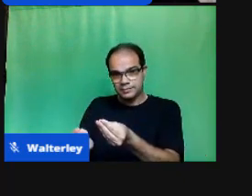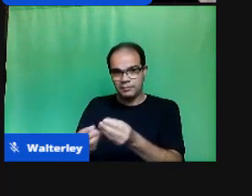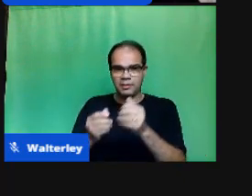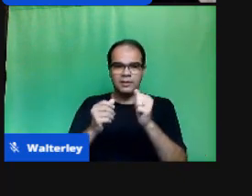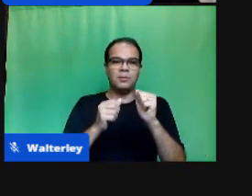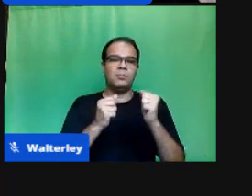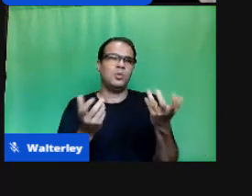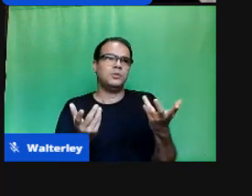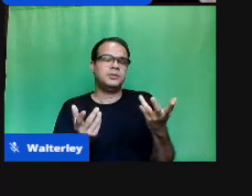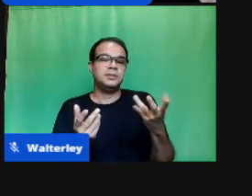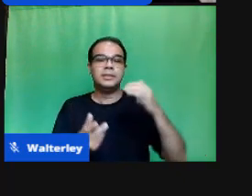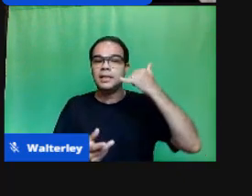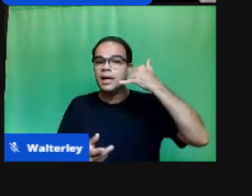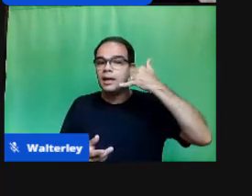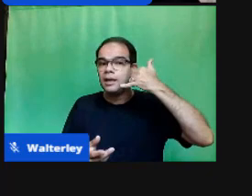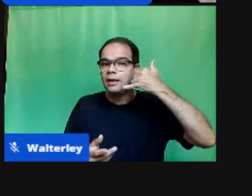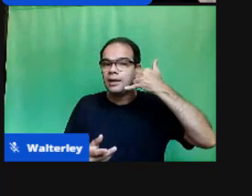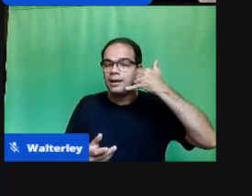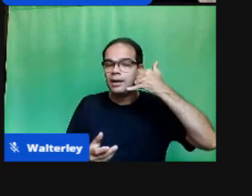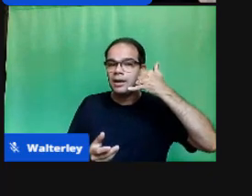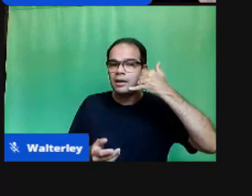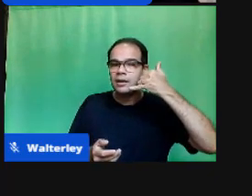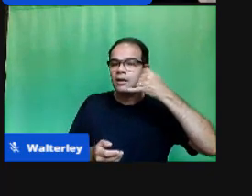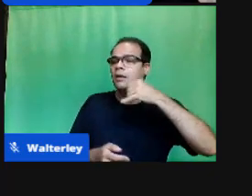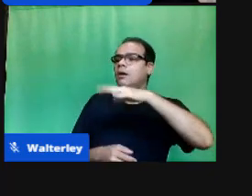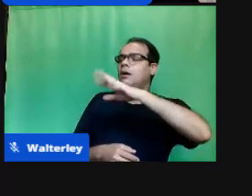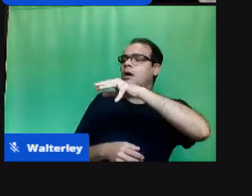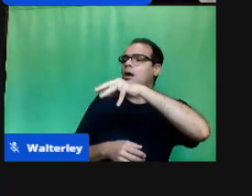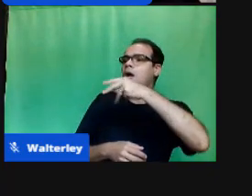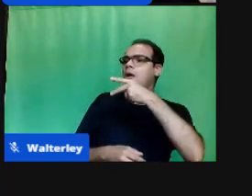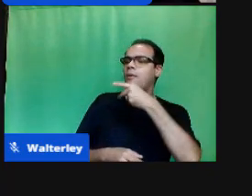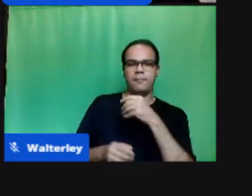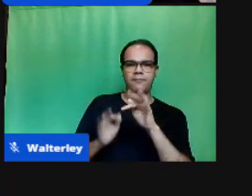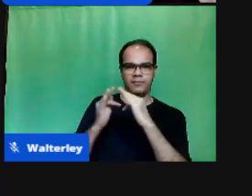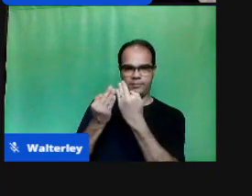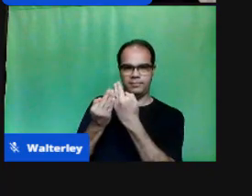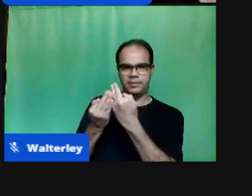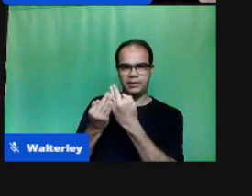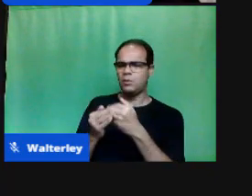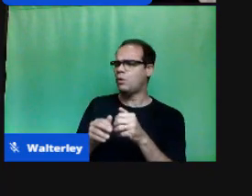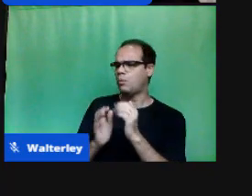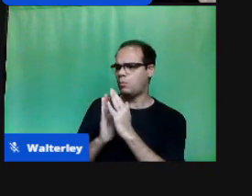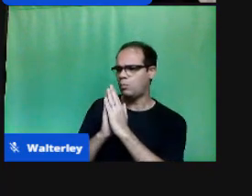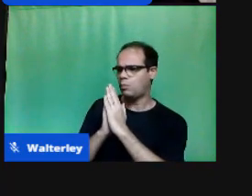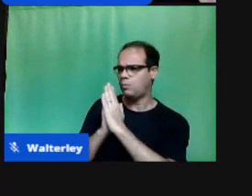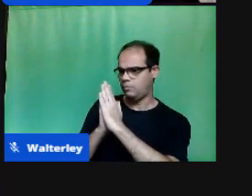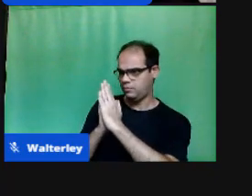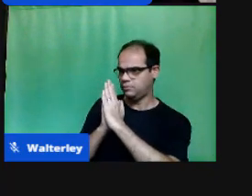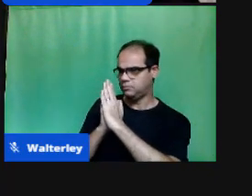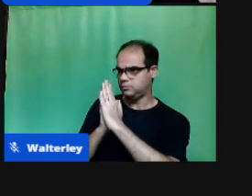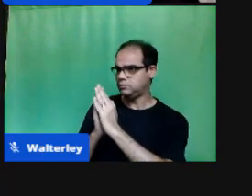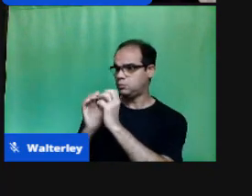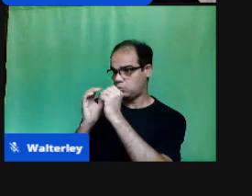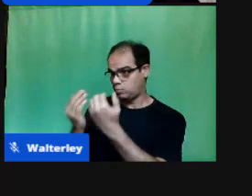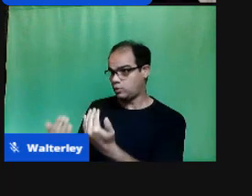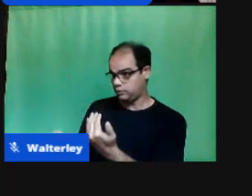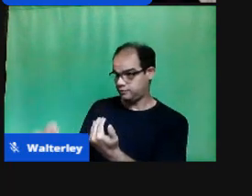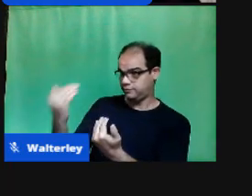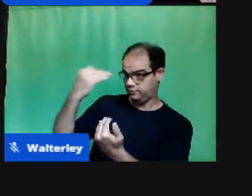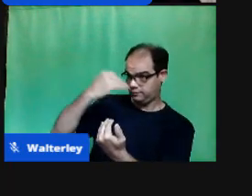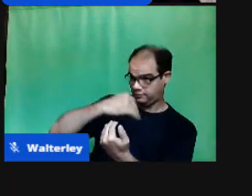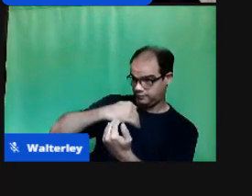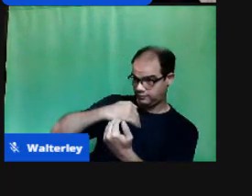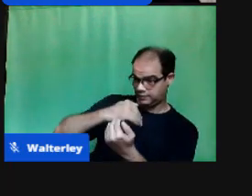ligando aos pais e pedindo para que eles passem, né? Na escola, quando nós já